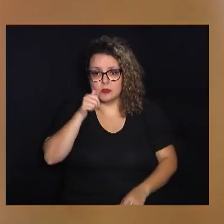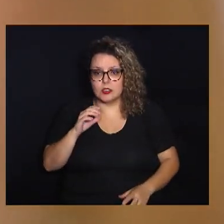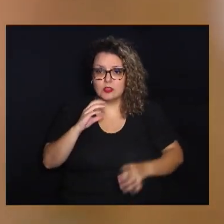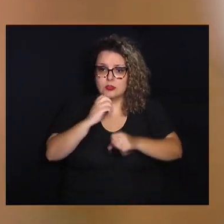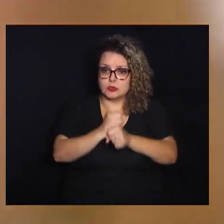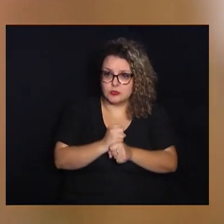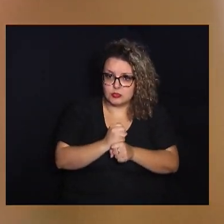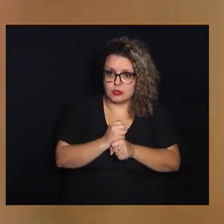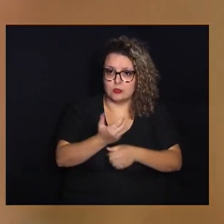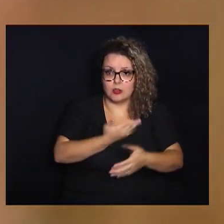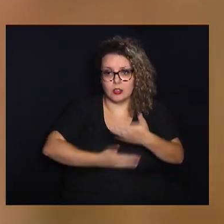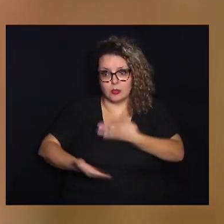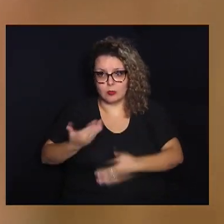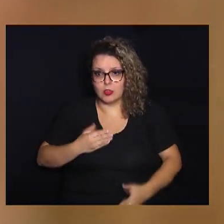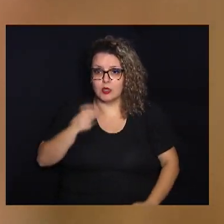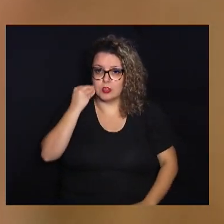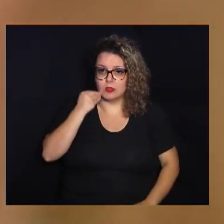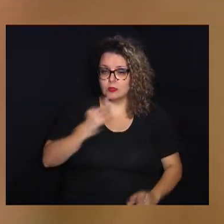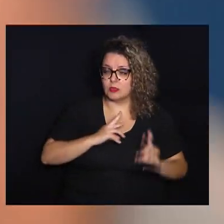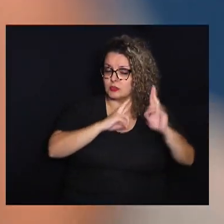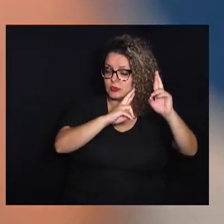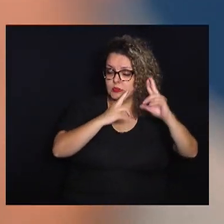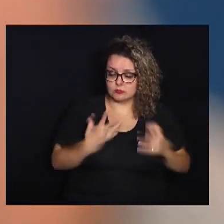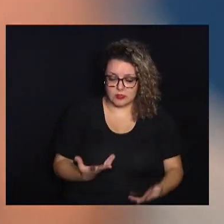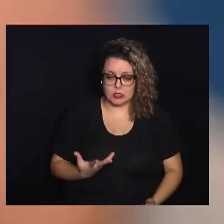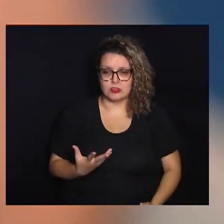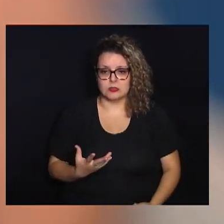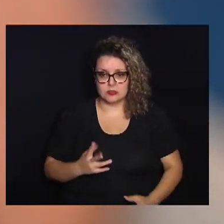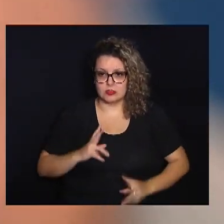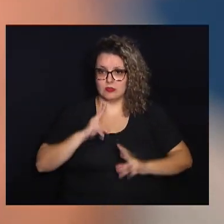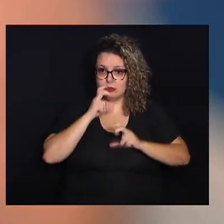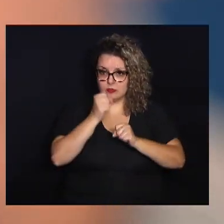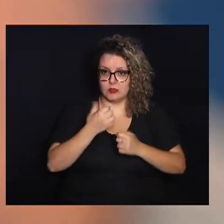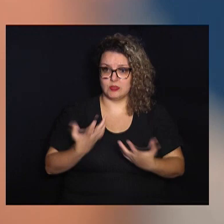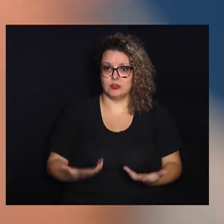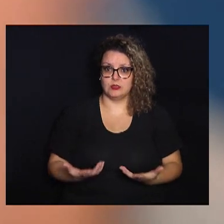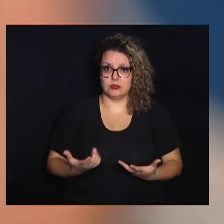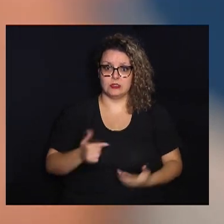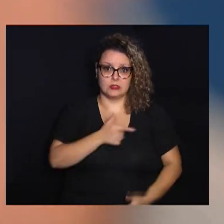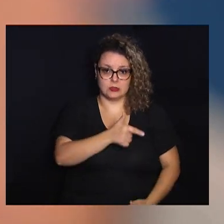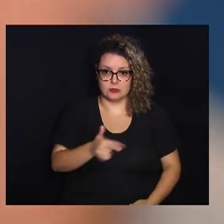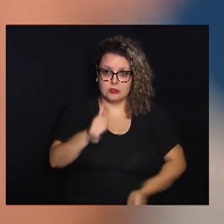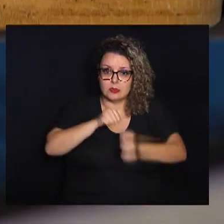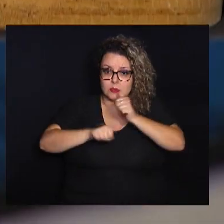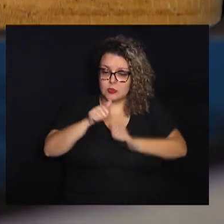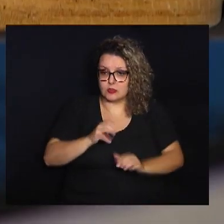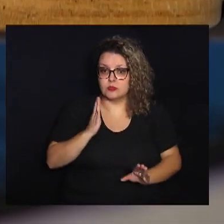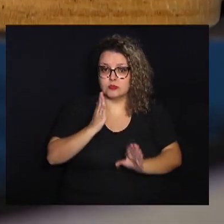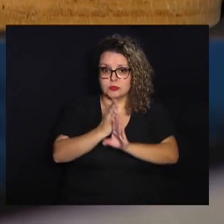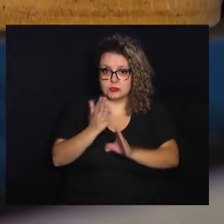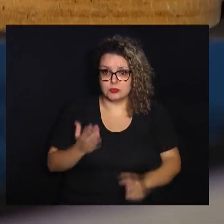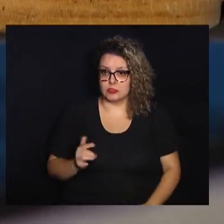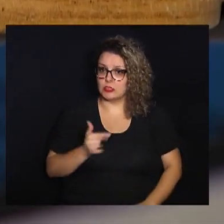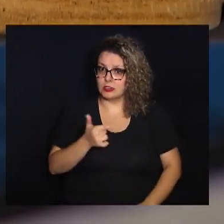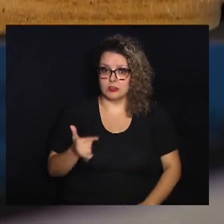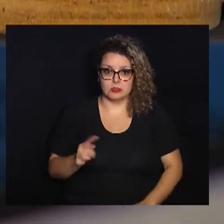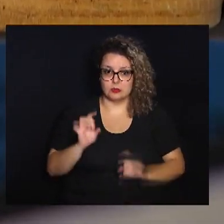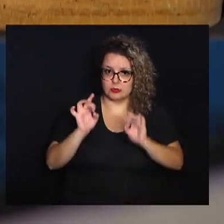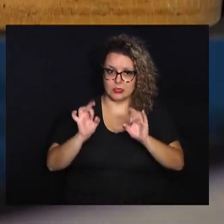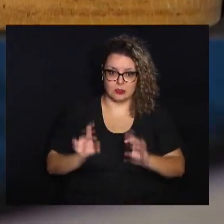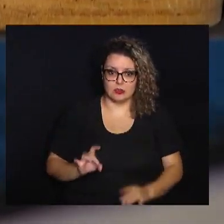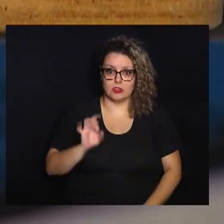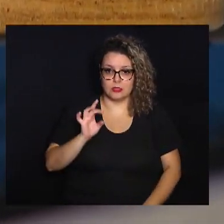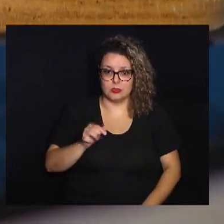para compartilhar suas esperanças e forças e assim ficarem sem beber. Nos encontros, não há especialistas,